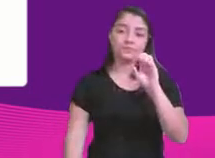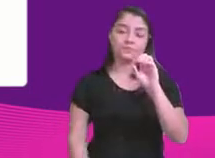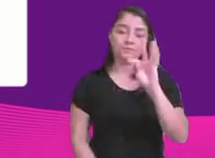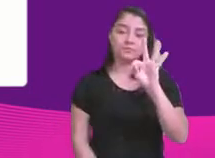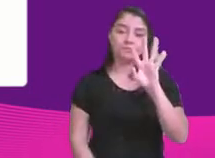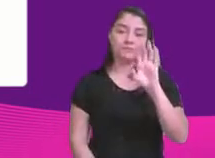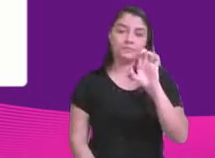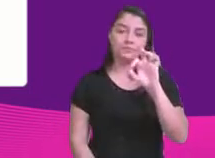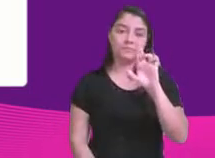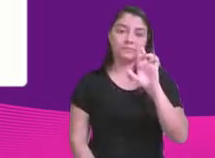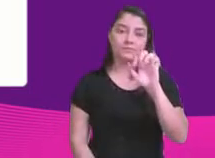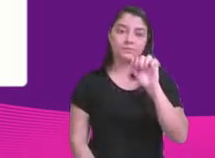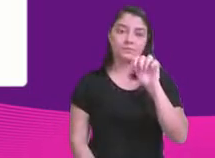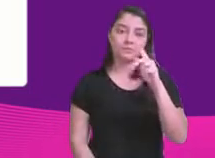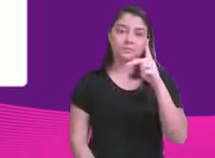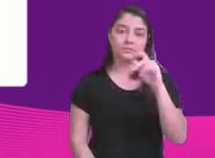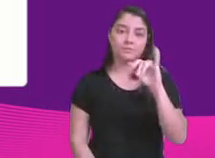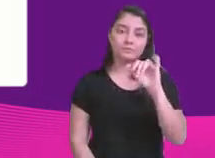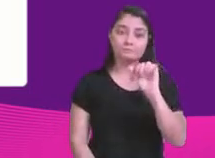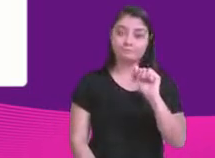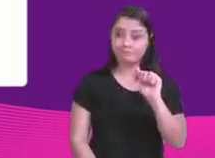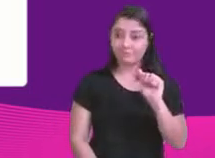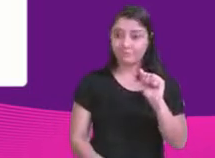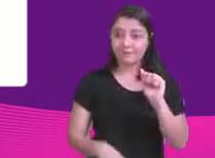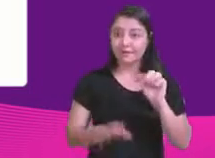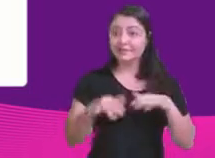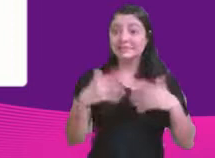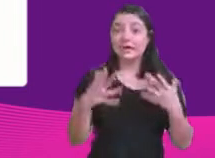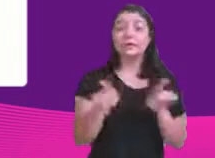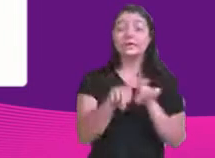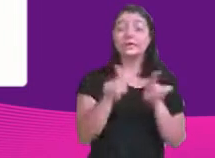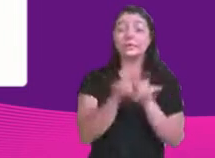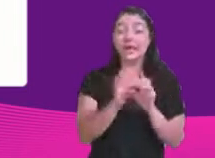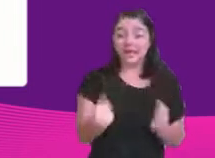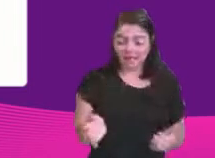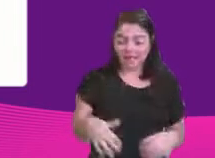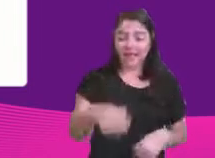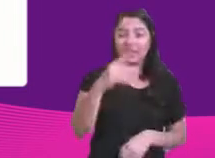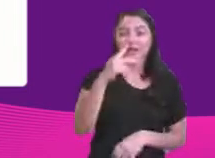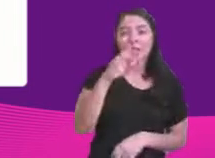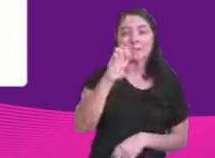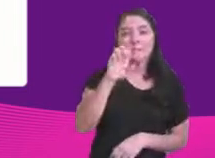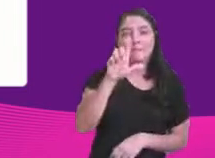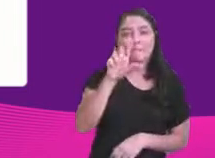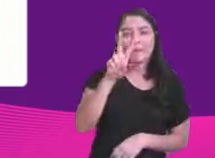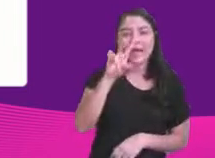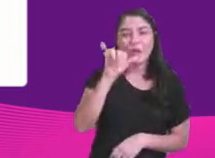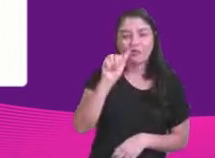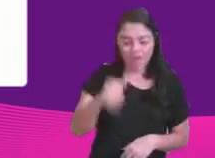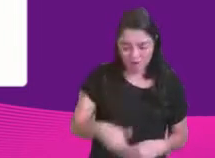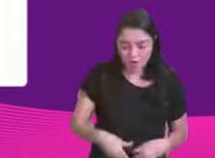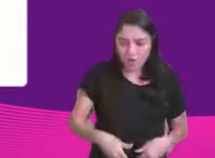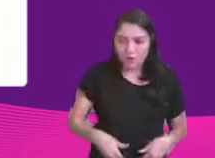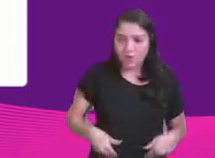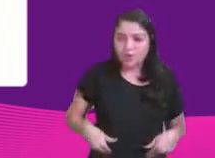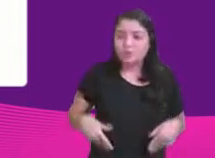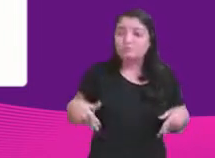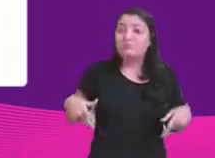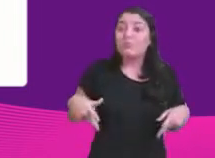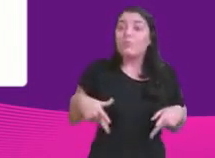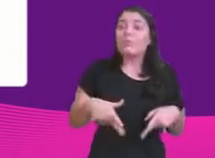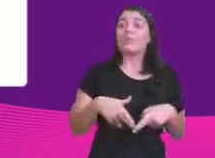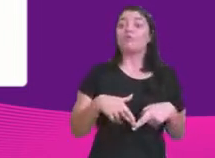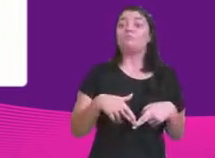retrair os ossos, porque a pelve é um local fechado. E desta forma, você ter uma visualização